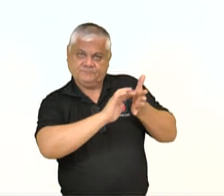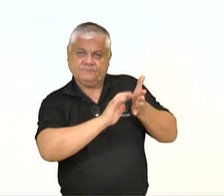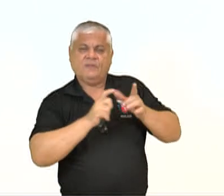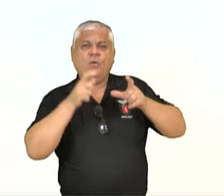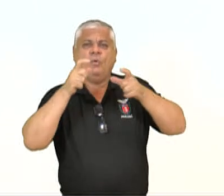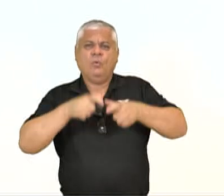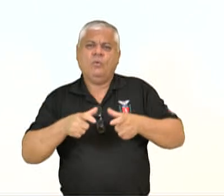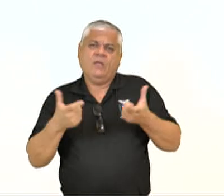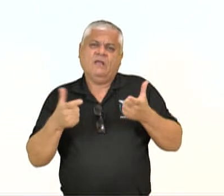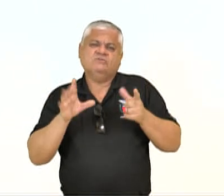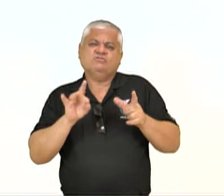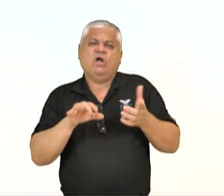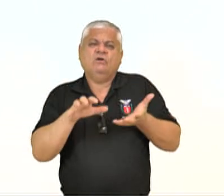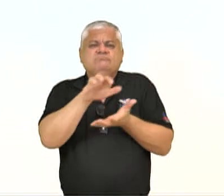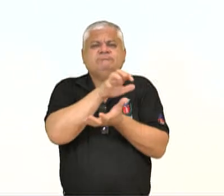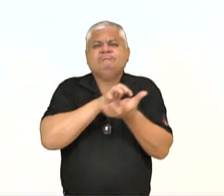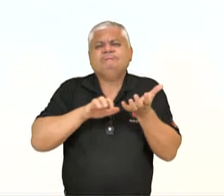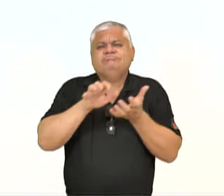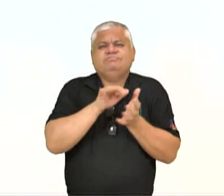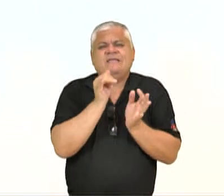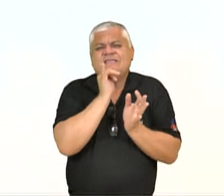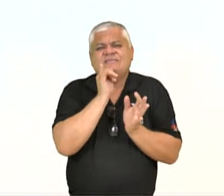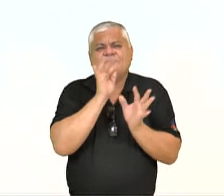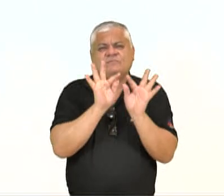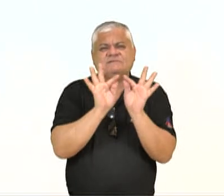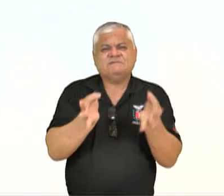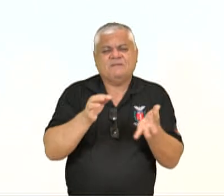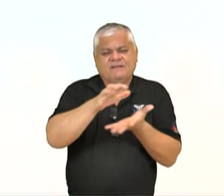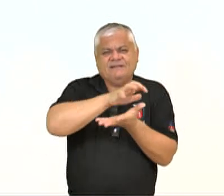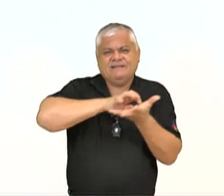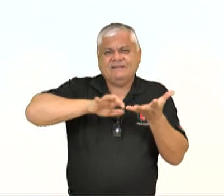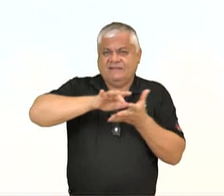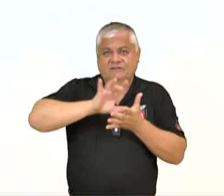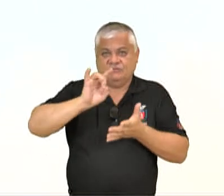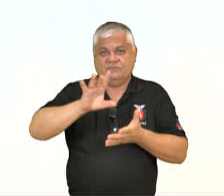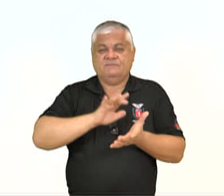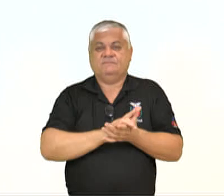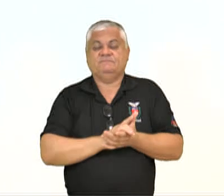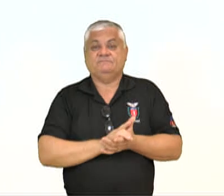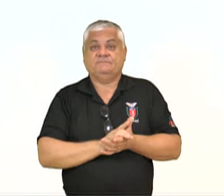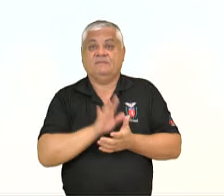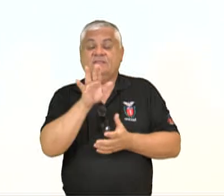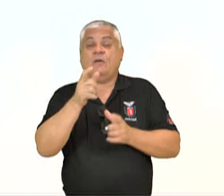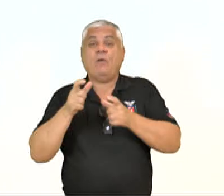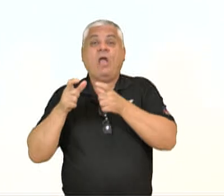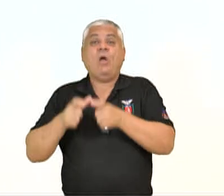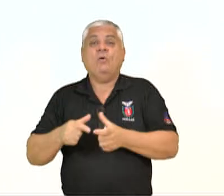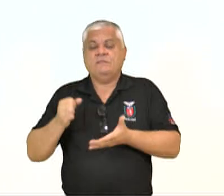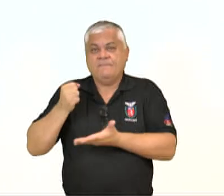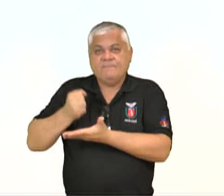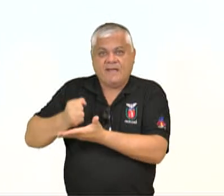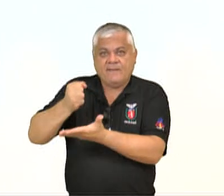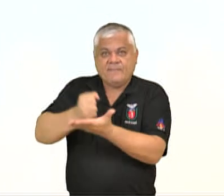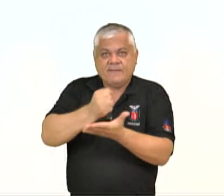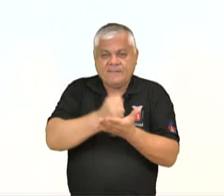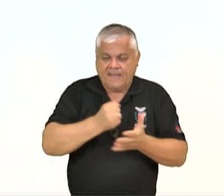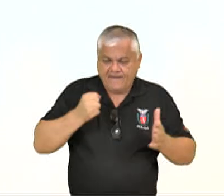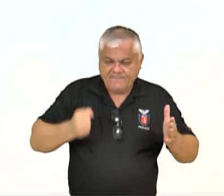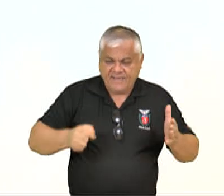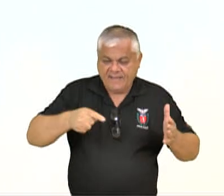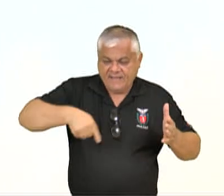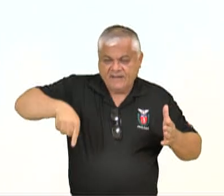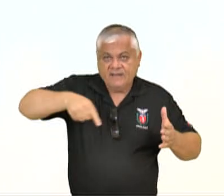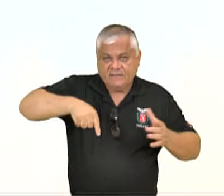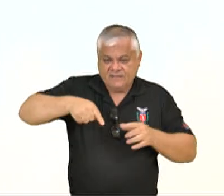ser só um croquis do lugar onde a prova vai acontecer, onde estão marcados pequenos círculos